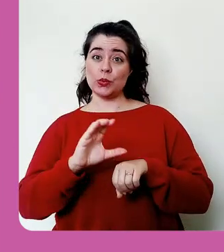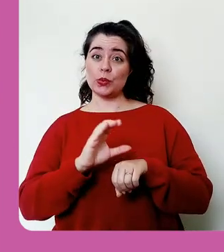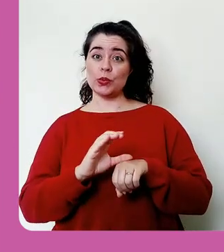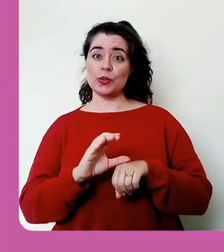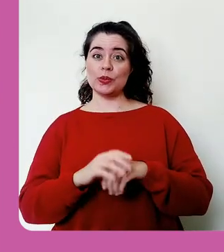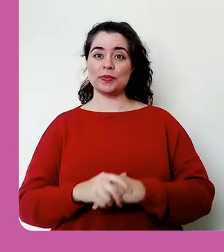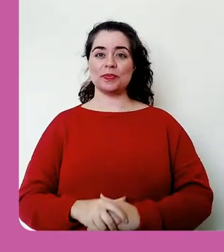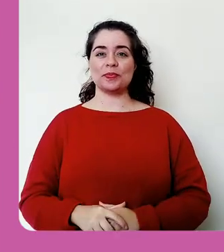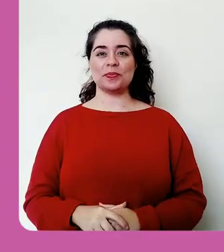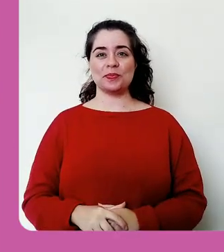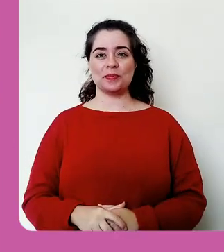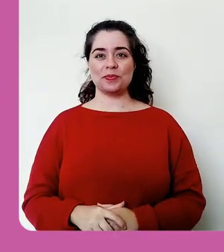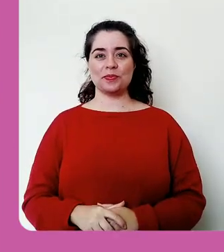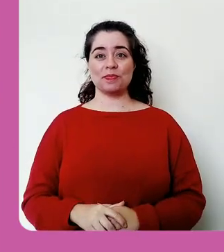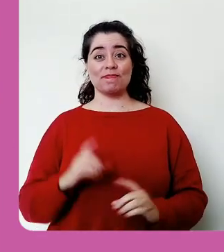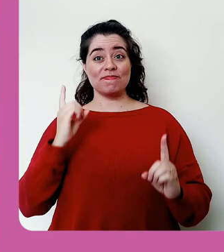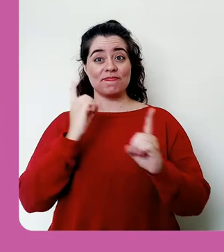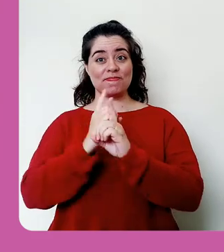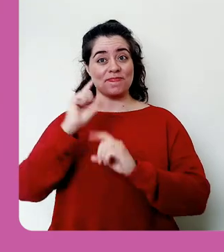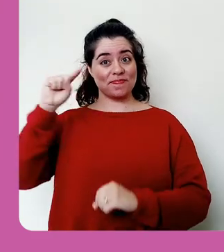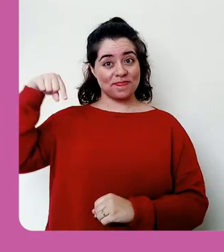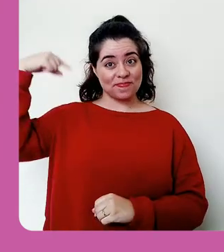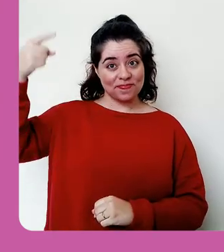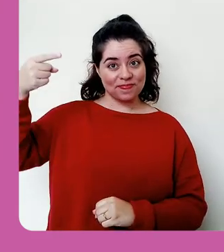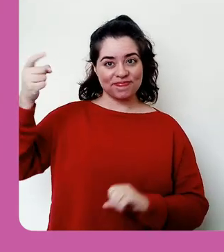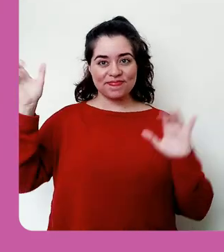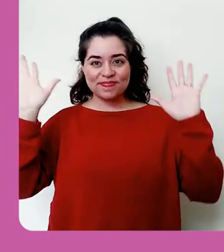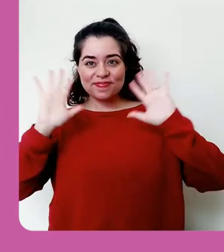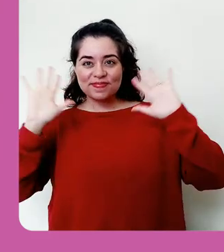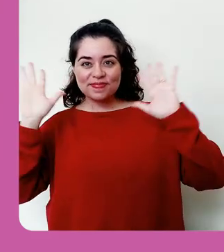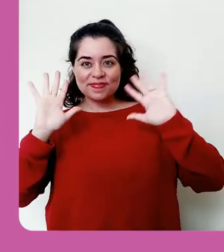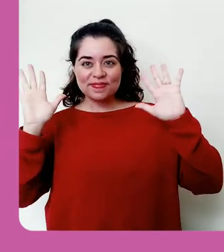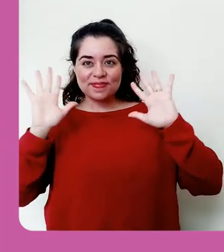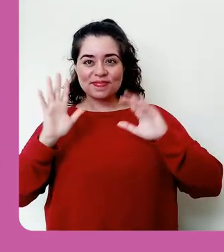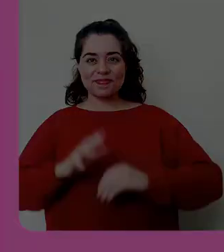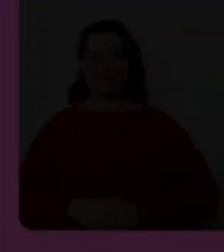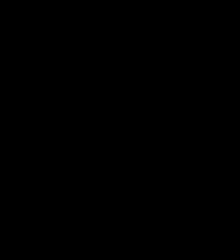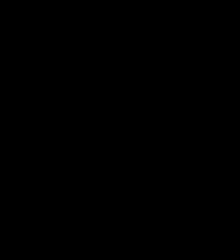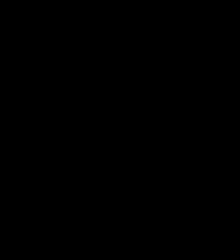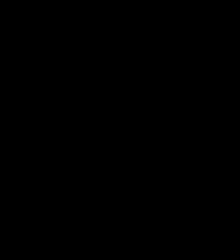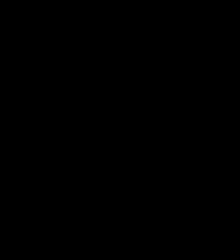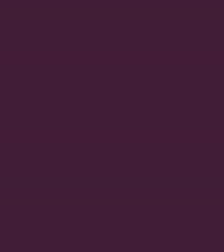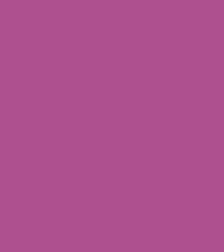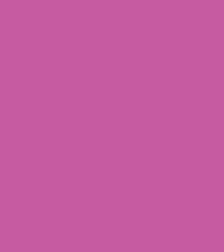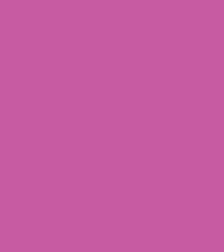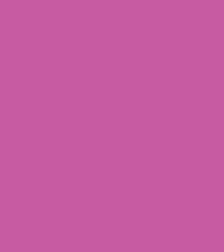das atividades desse nosso curso. Nos vemos no próximo vídeo.